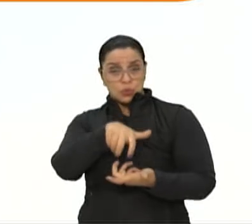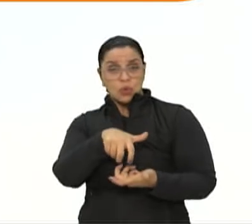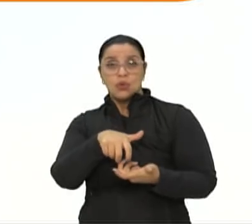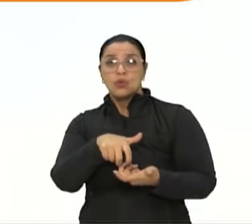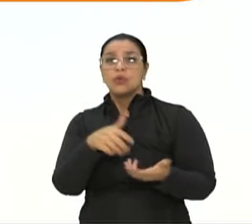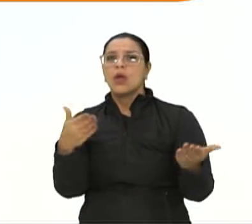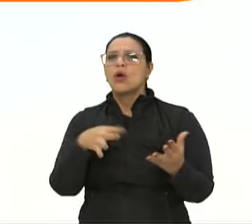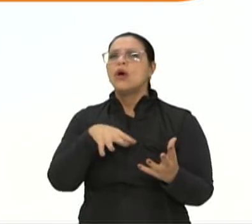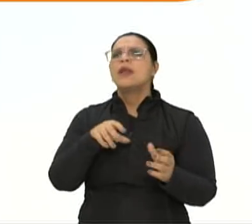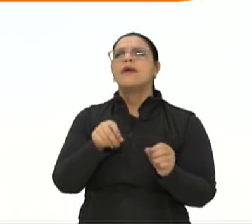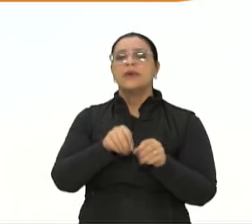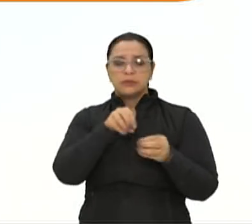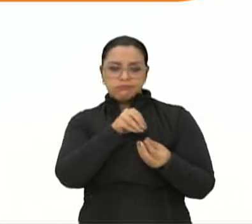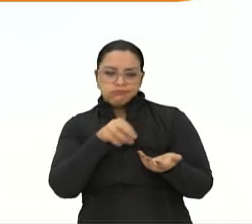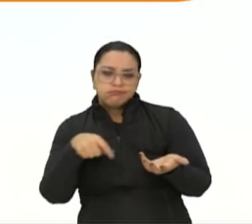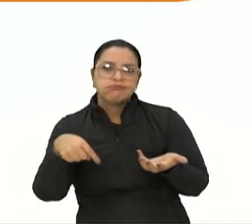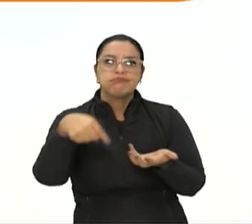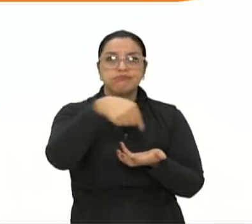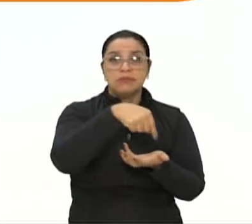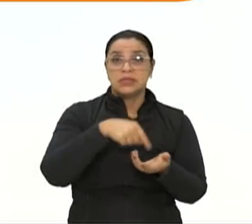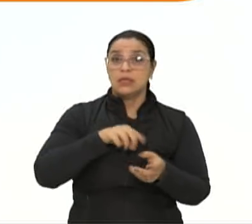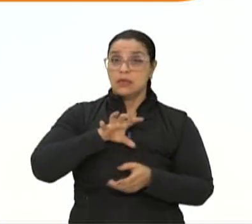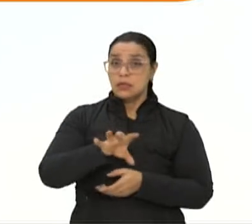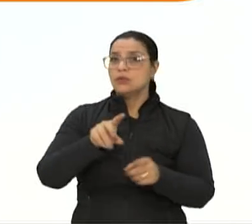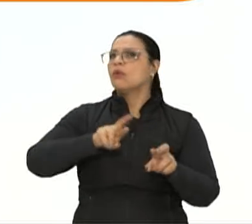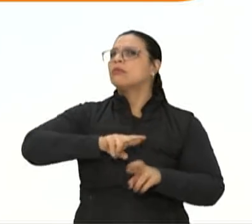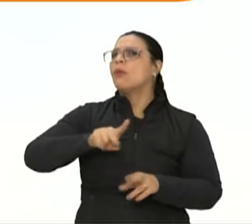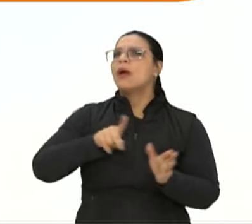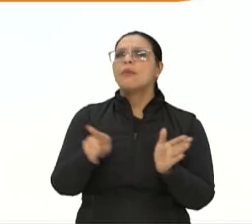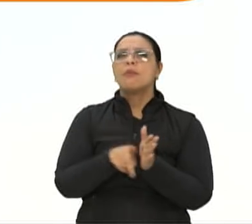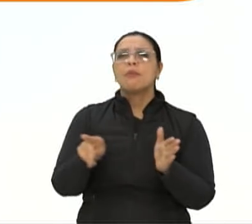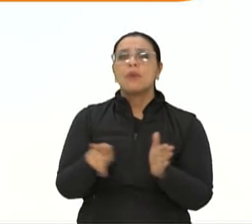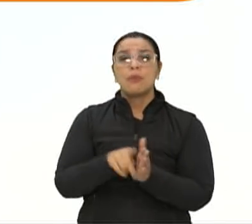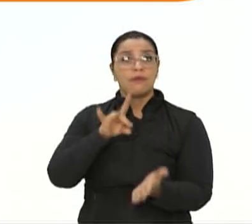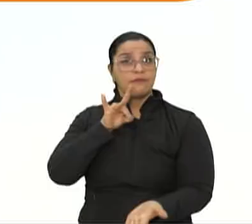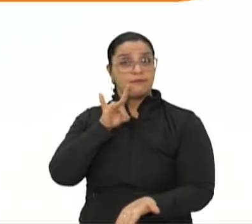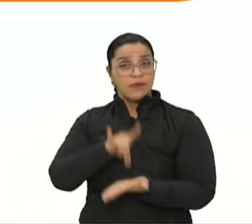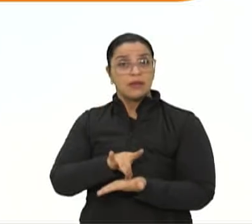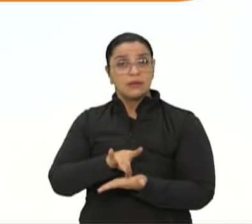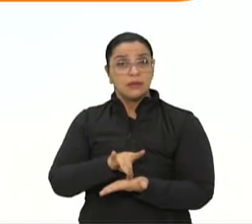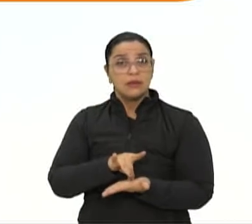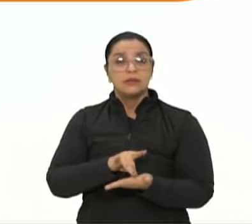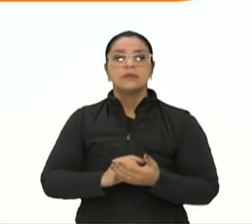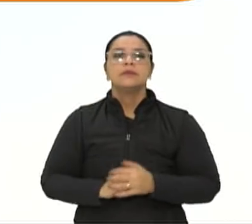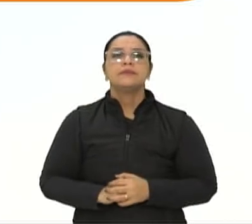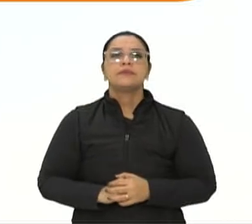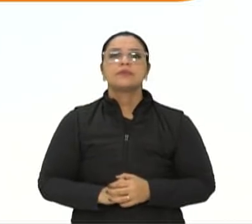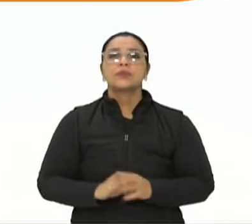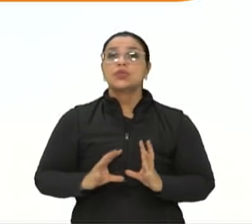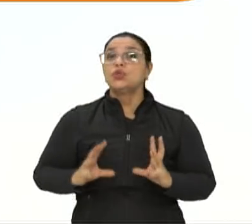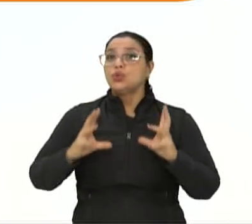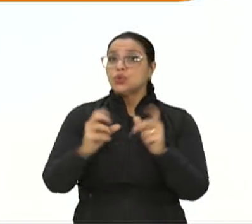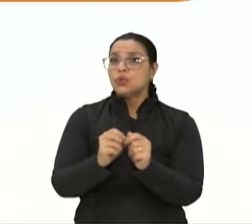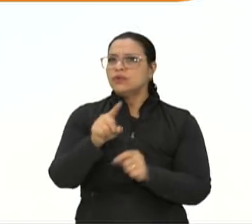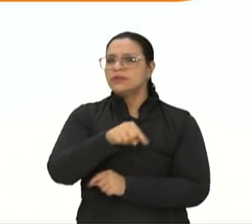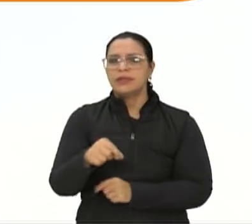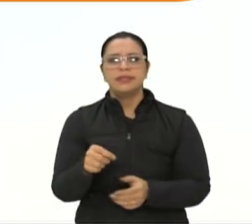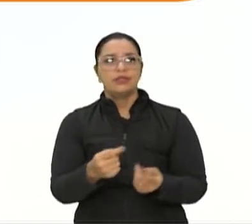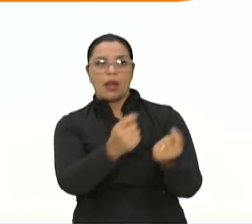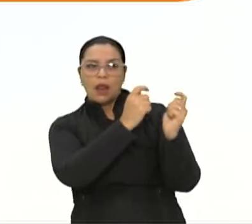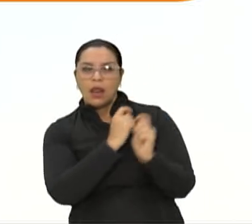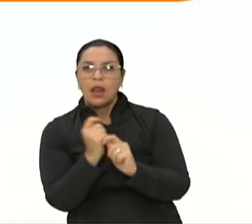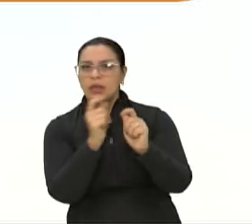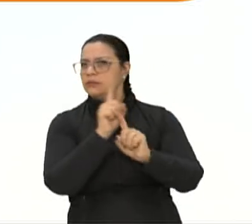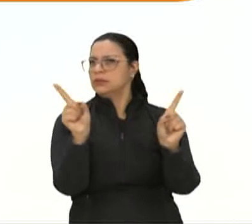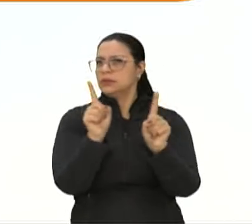está mais bem distribuída. E nisto não é verossímil, ou seja, não é verdadeiro, que todos se enganem,